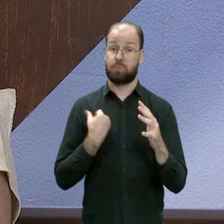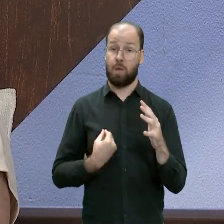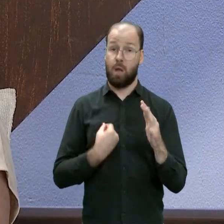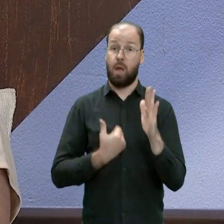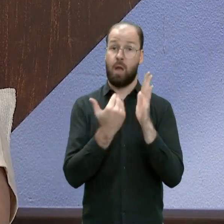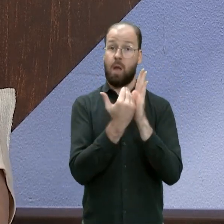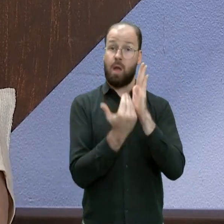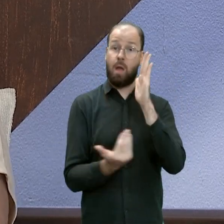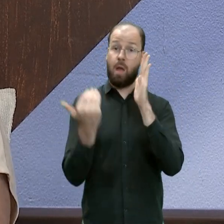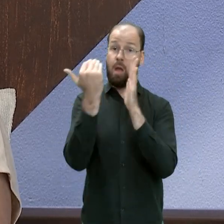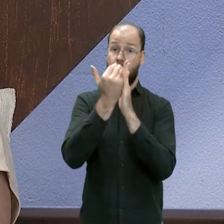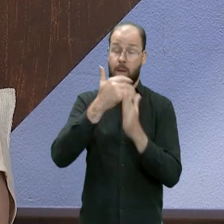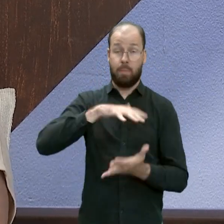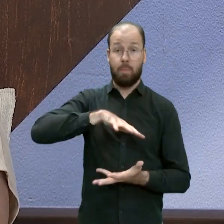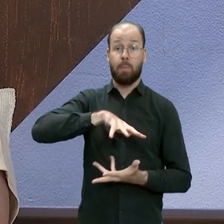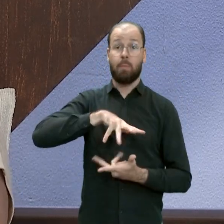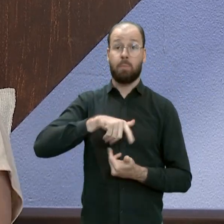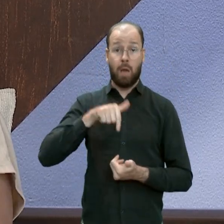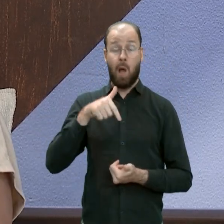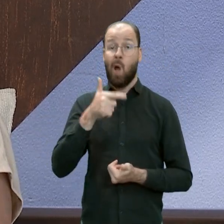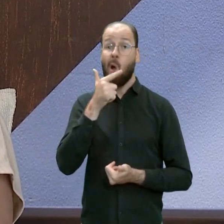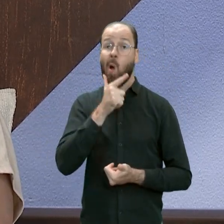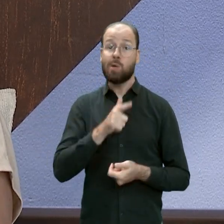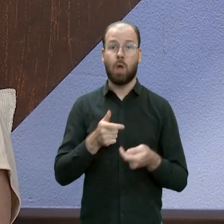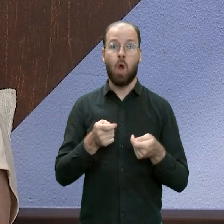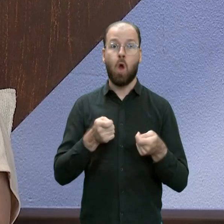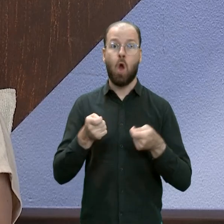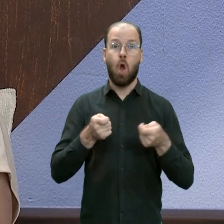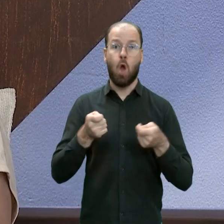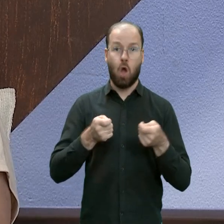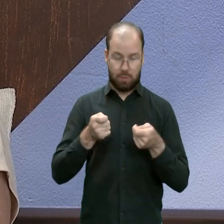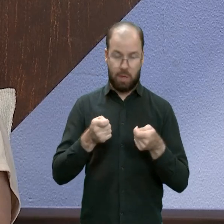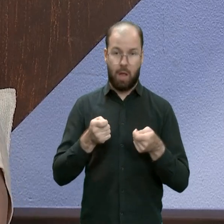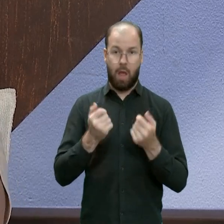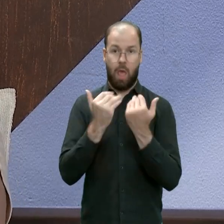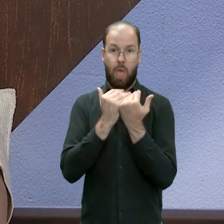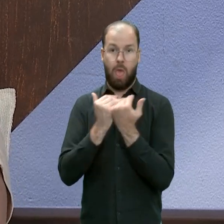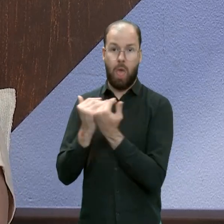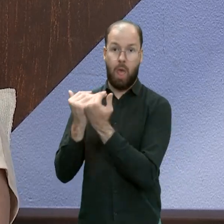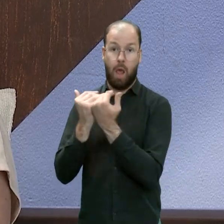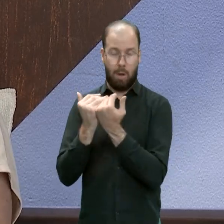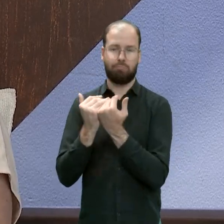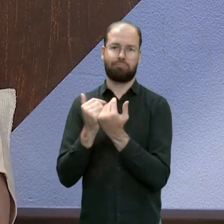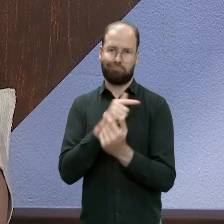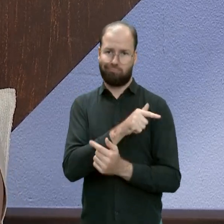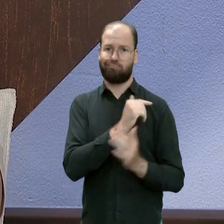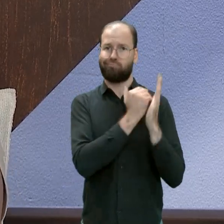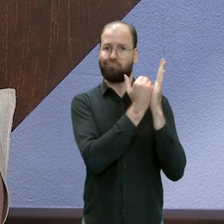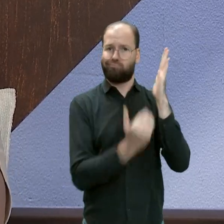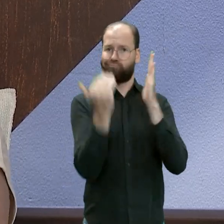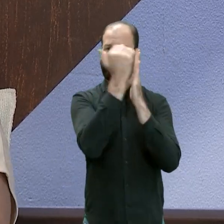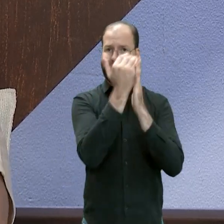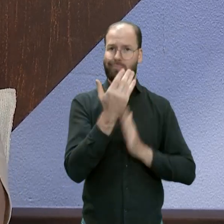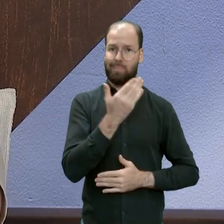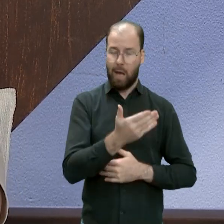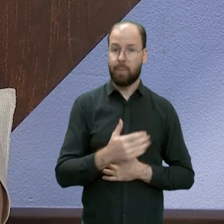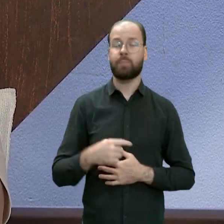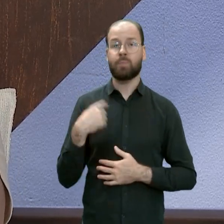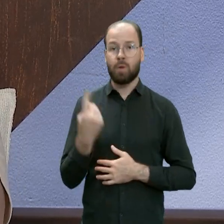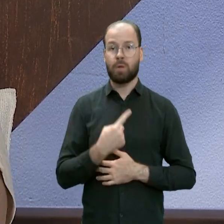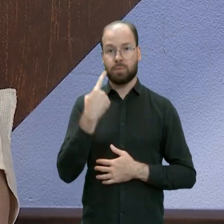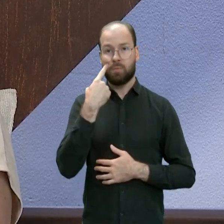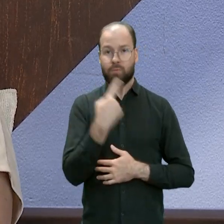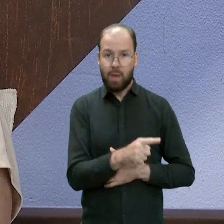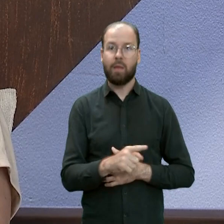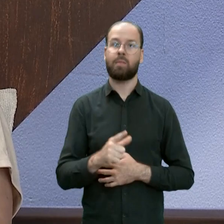que o planeta ele consegue equilibrar. Então, tudo isso, a gente está vendo isso, é o ninho, né, que